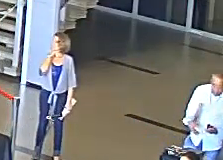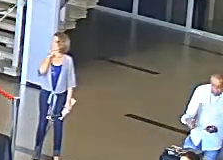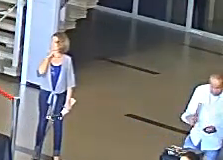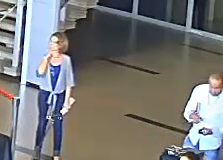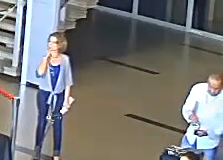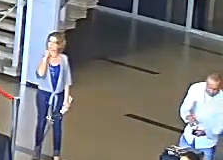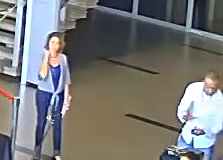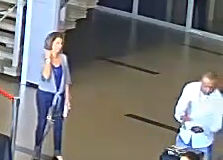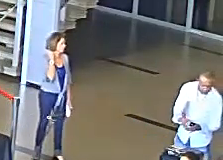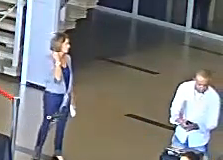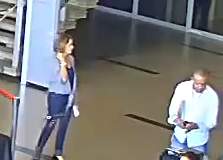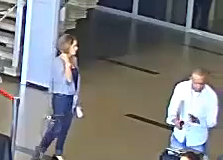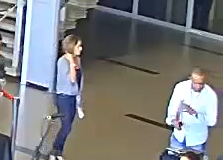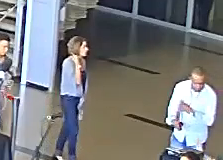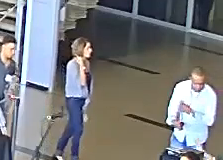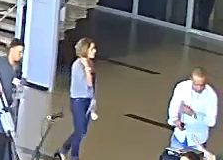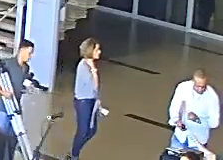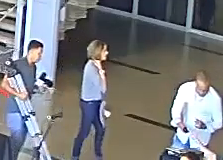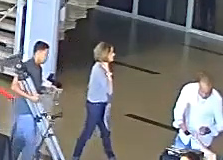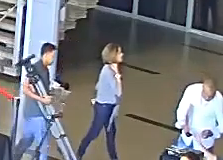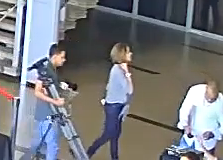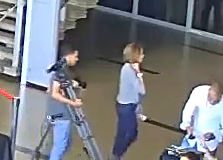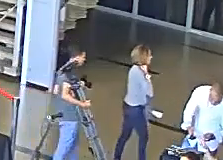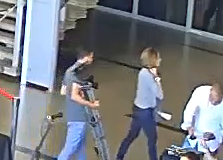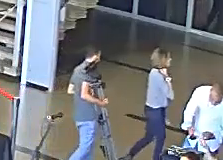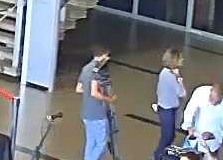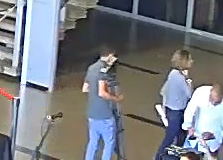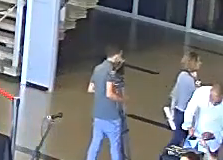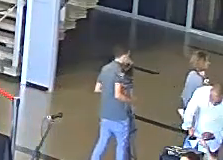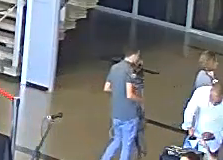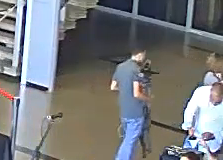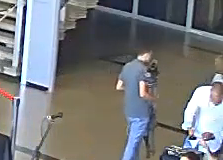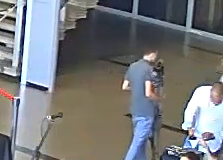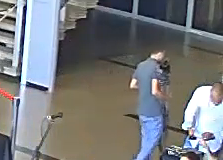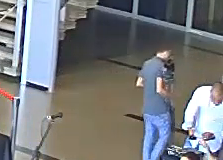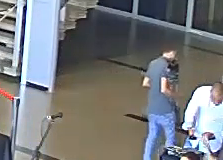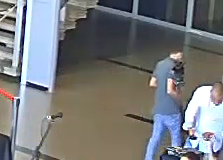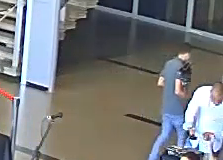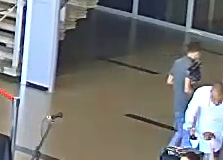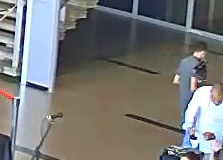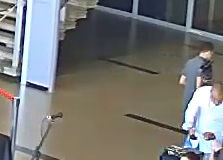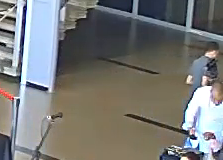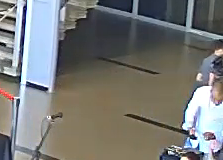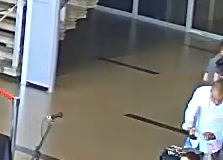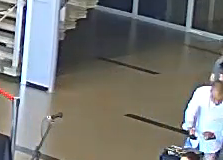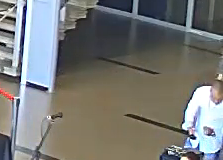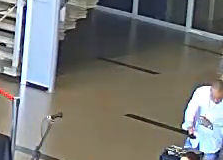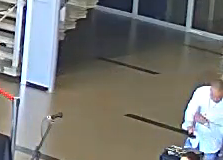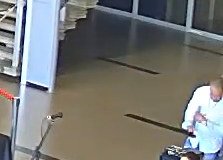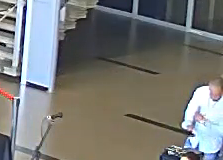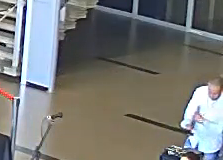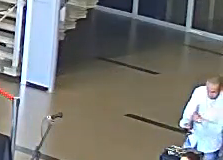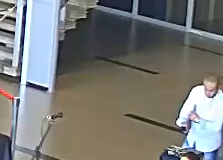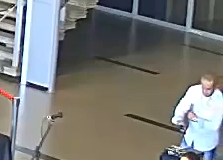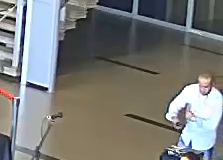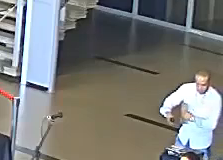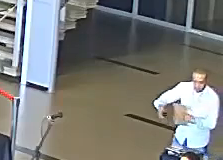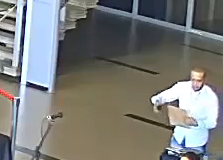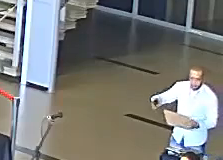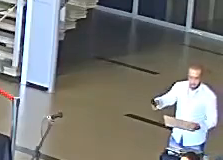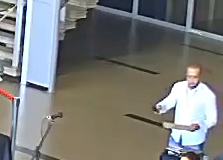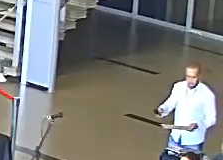esse movimento das pessoas que começar esse movimento deixando claro que eu estou aqui a serviço